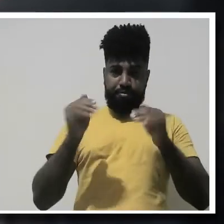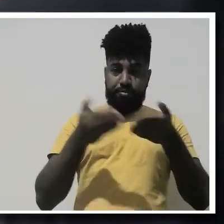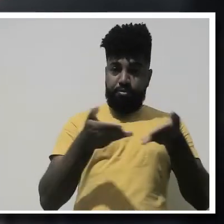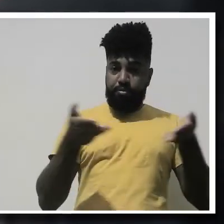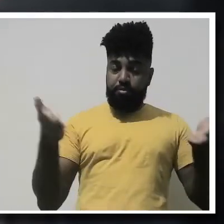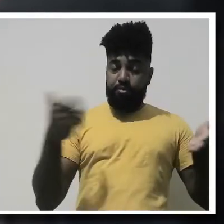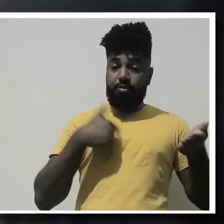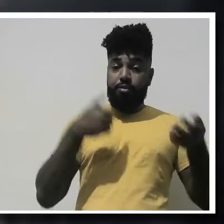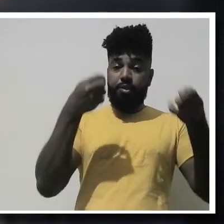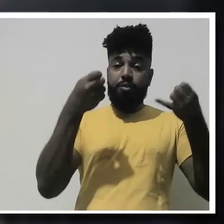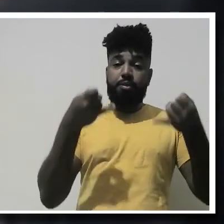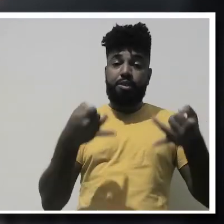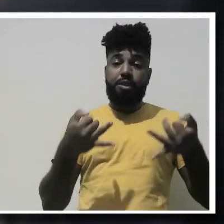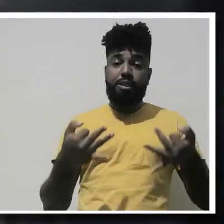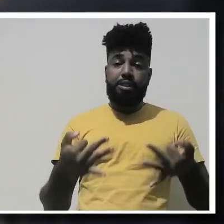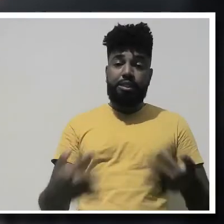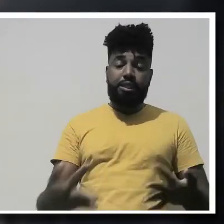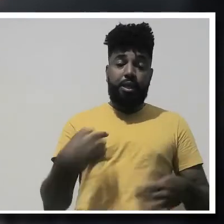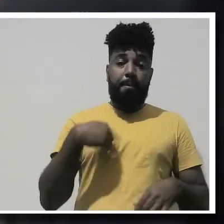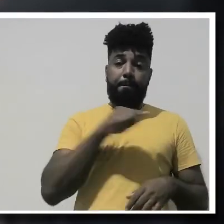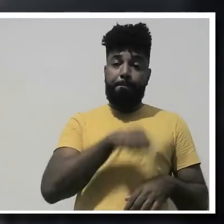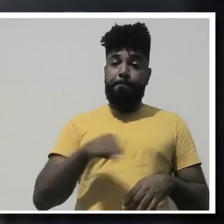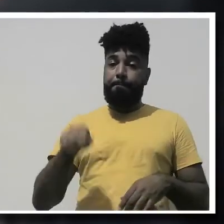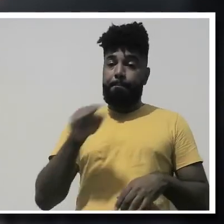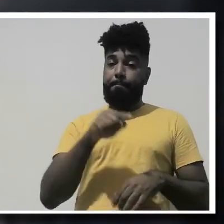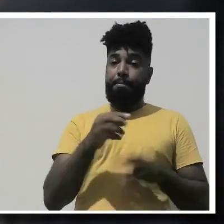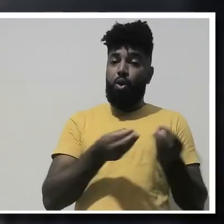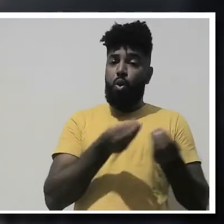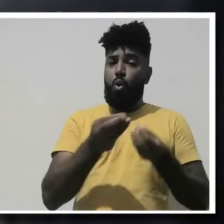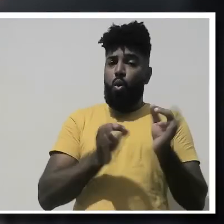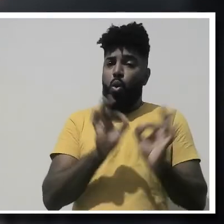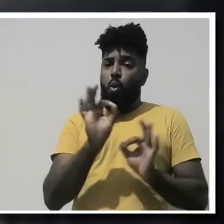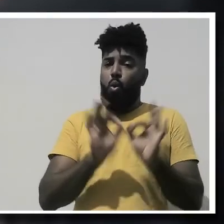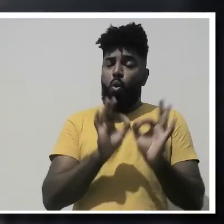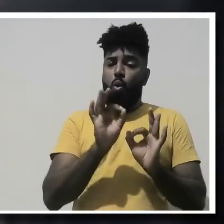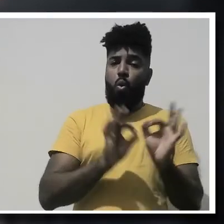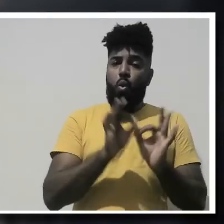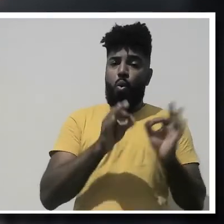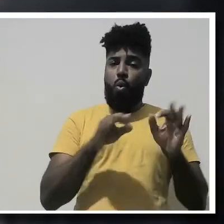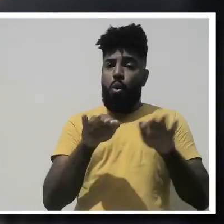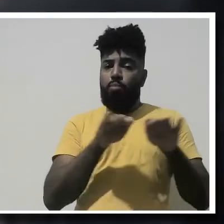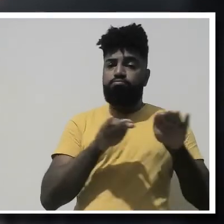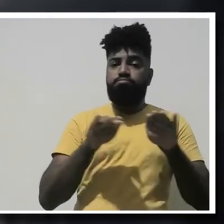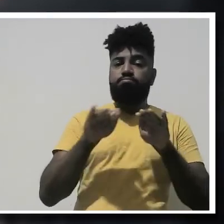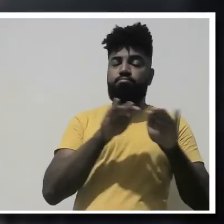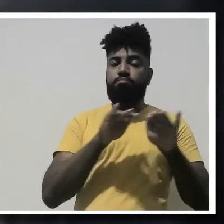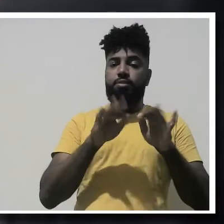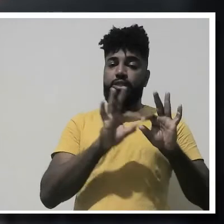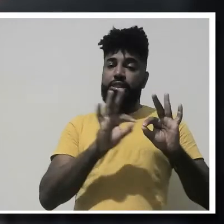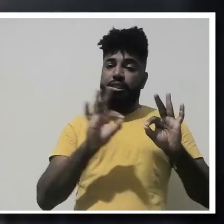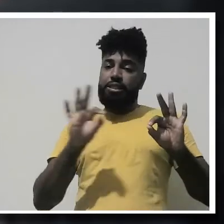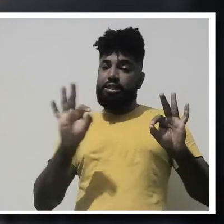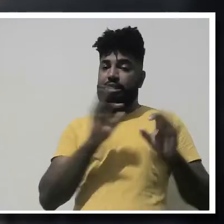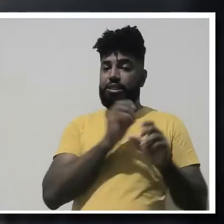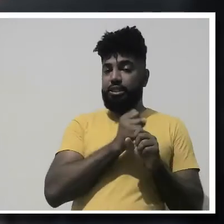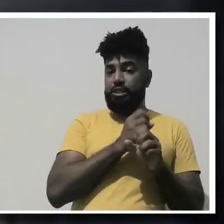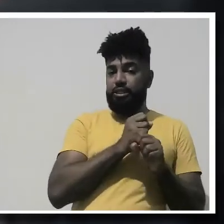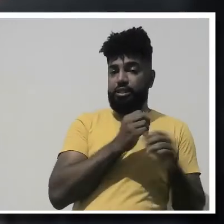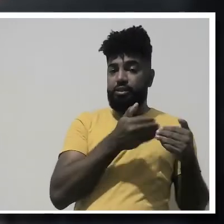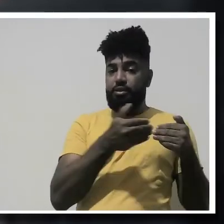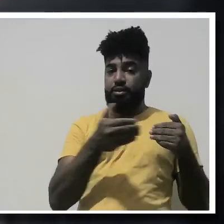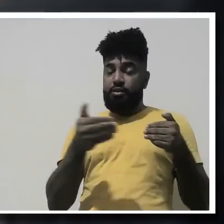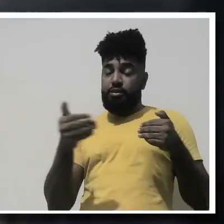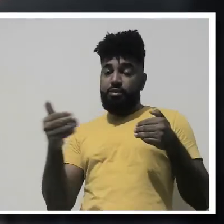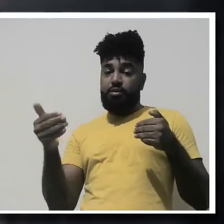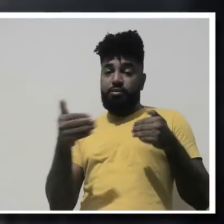mas no geral ela vai descrever bem o comportamento médio de todos esses pontos. E toda reta tem uma equação que descreve ela.